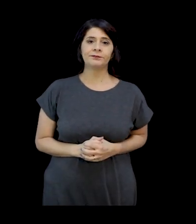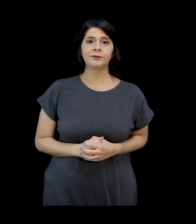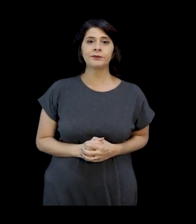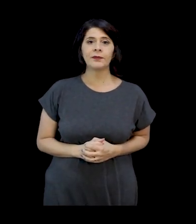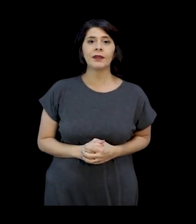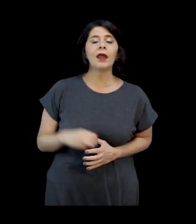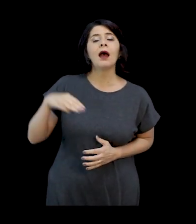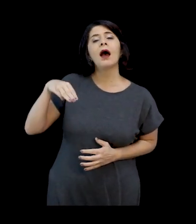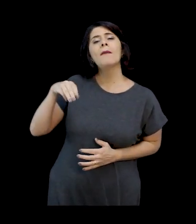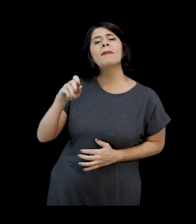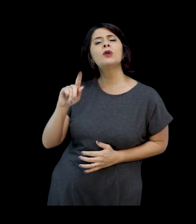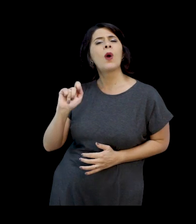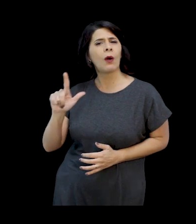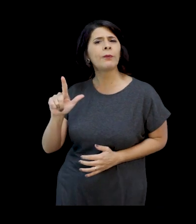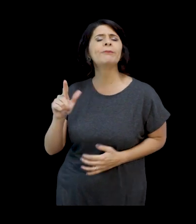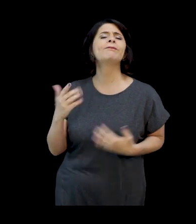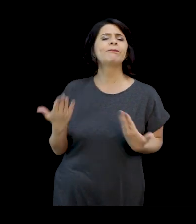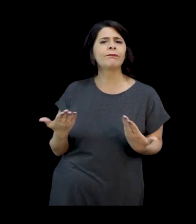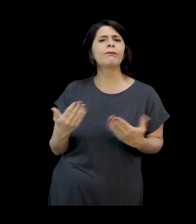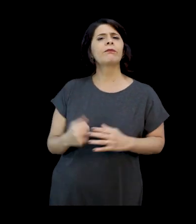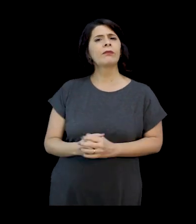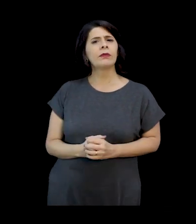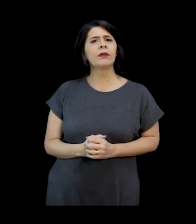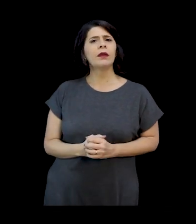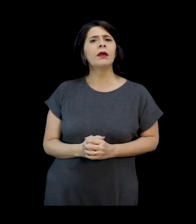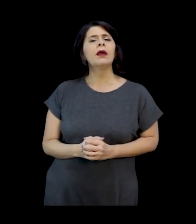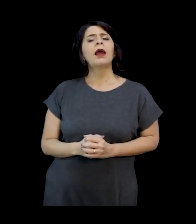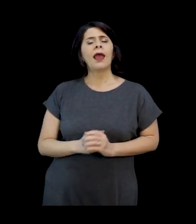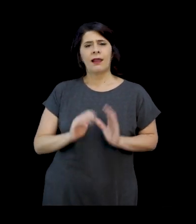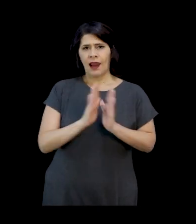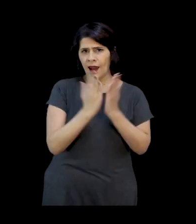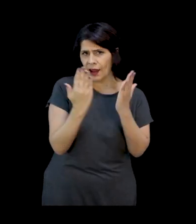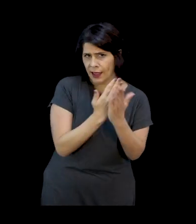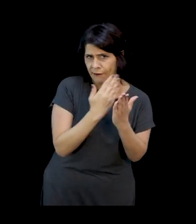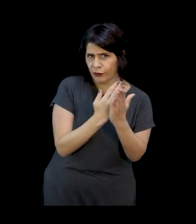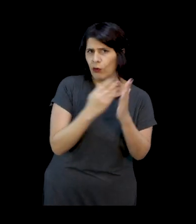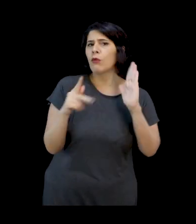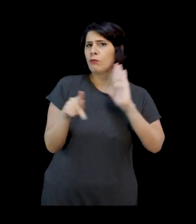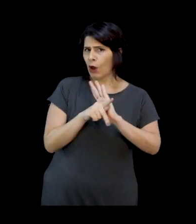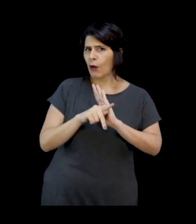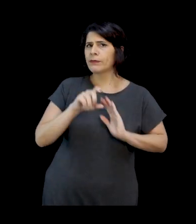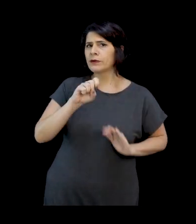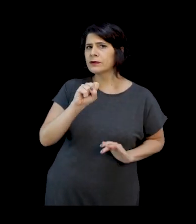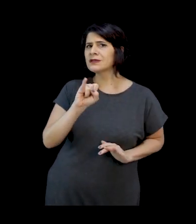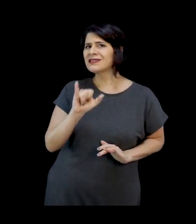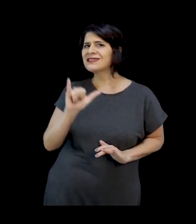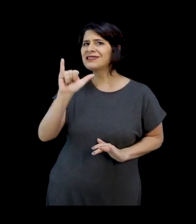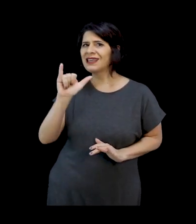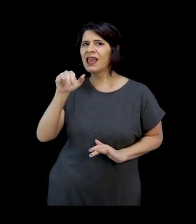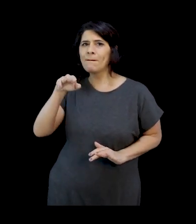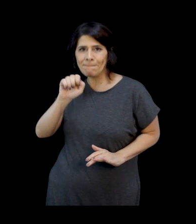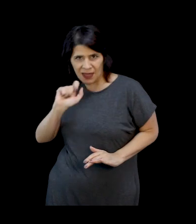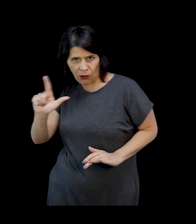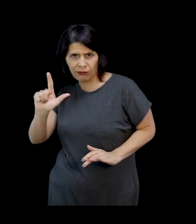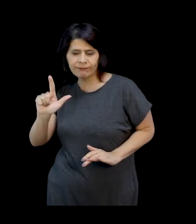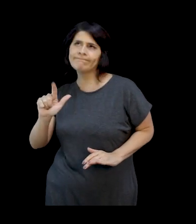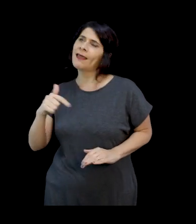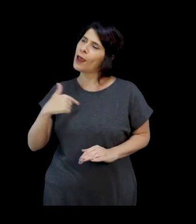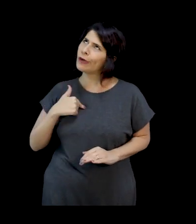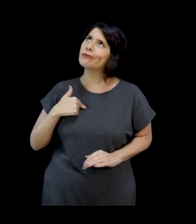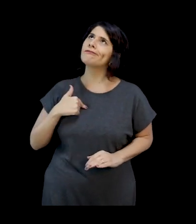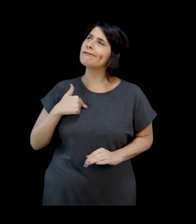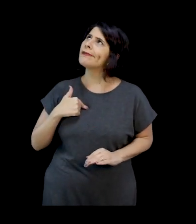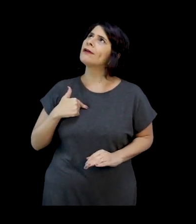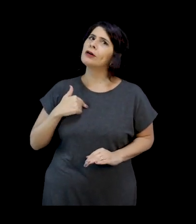Manuel, este livro do Simmel está na minha pauta, está na